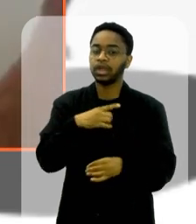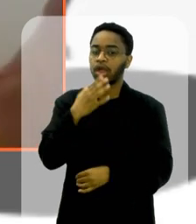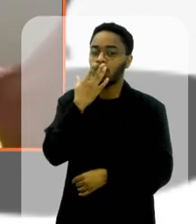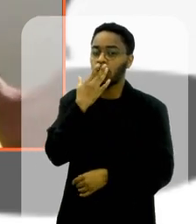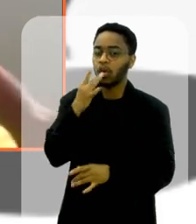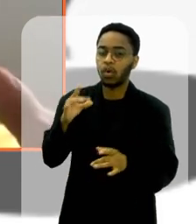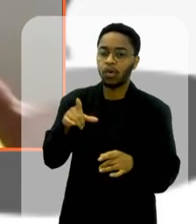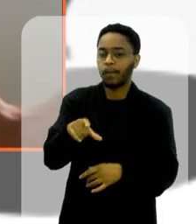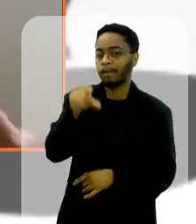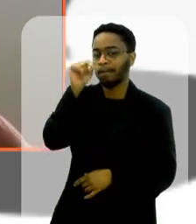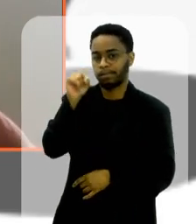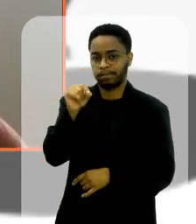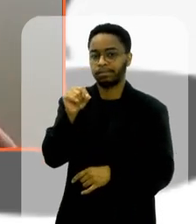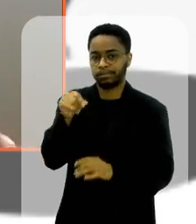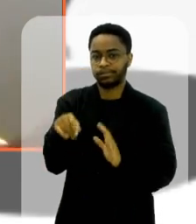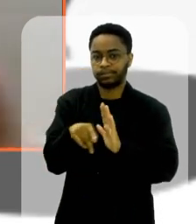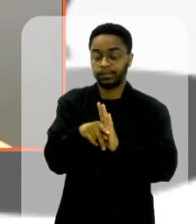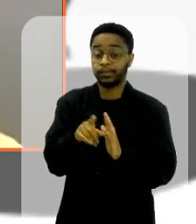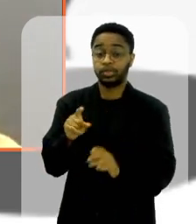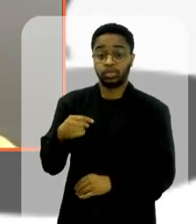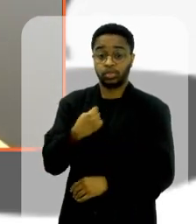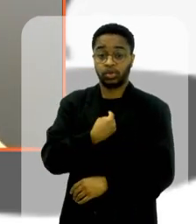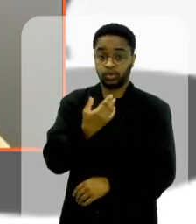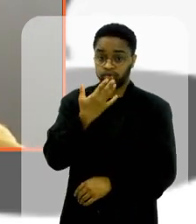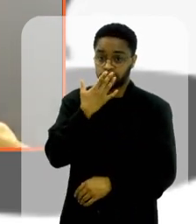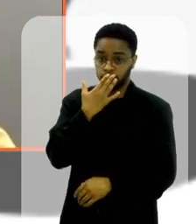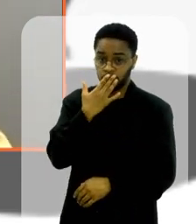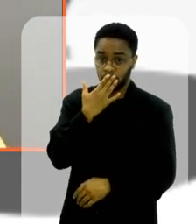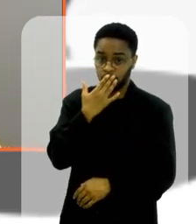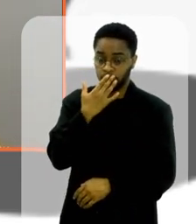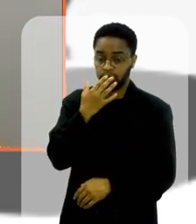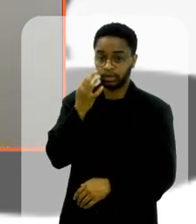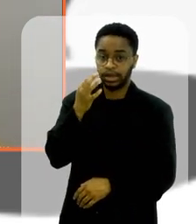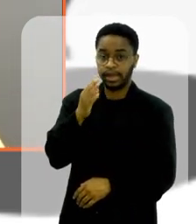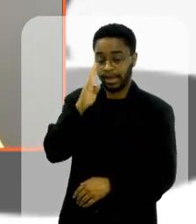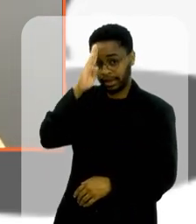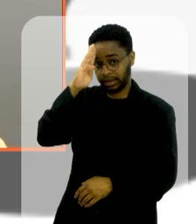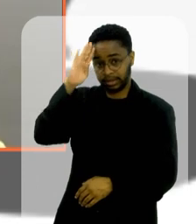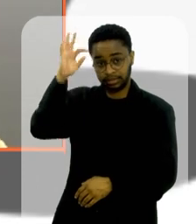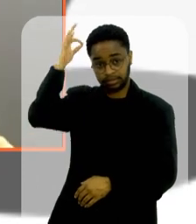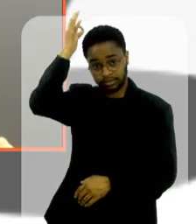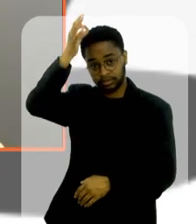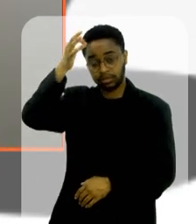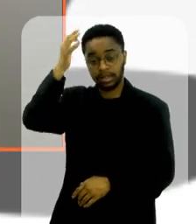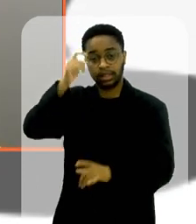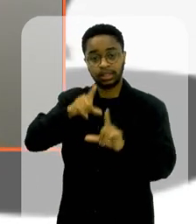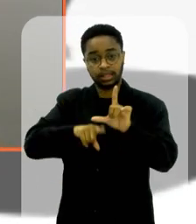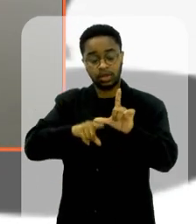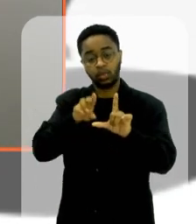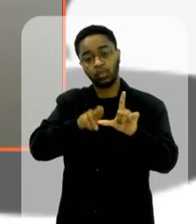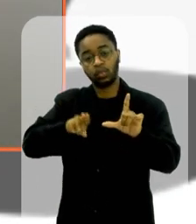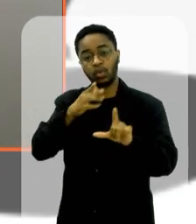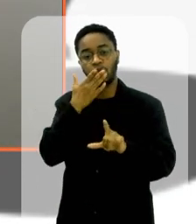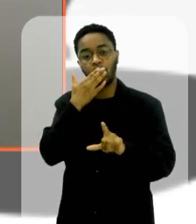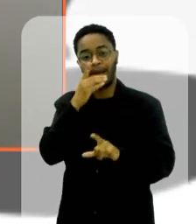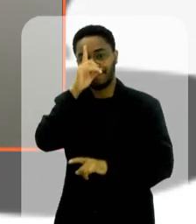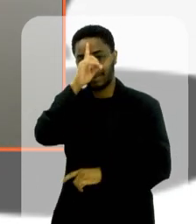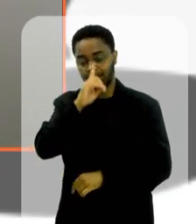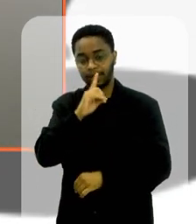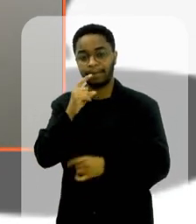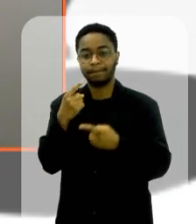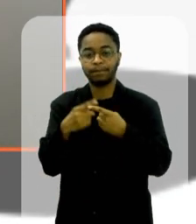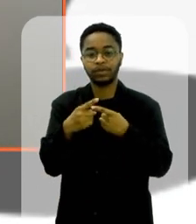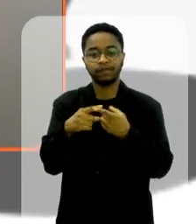têm a sua cor preferida, né? A nossa, da Academia Capixaba de Letras e Poetas Trovadores, está na cor